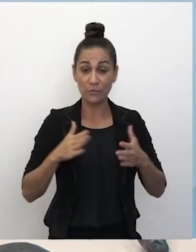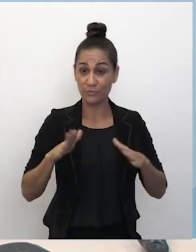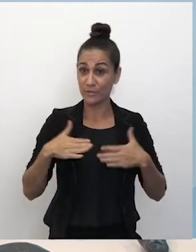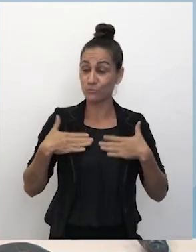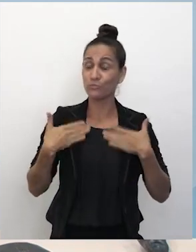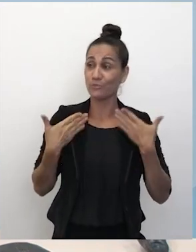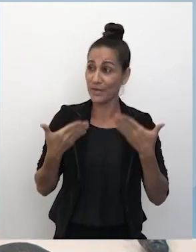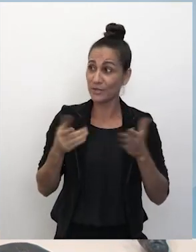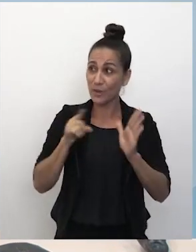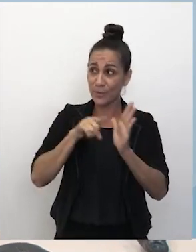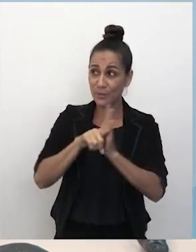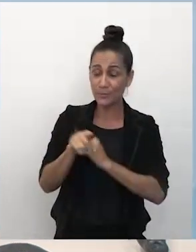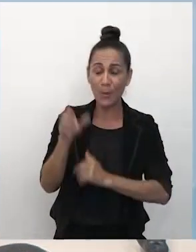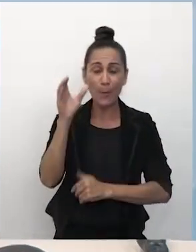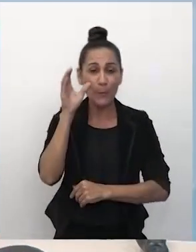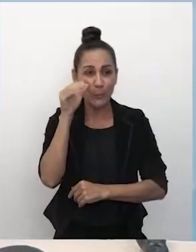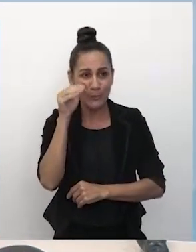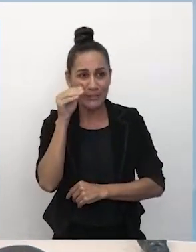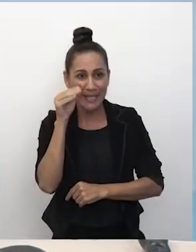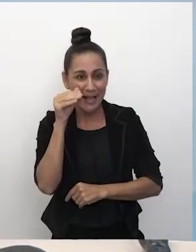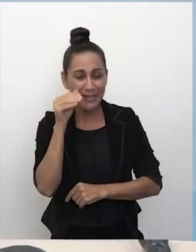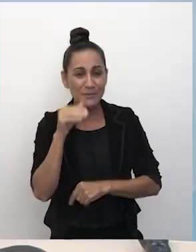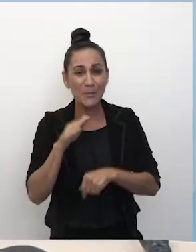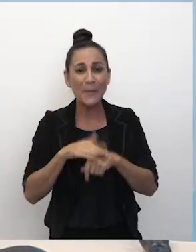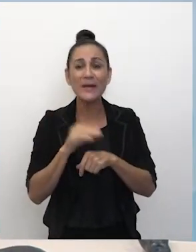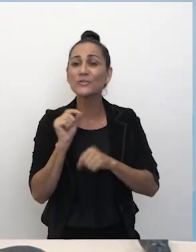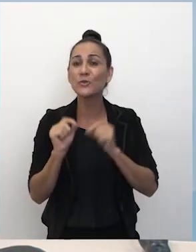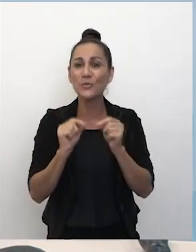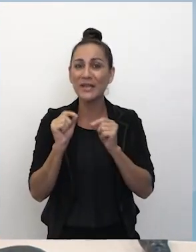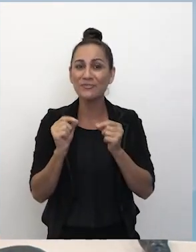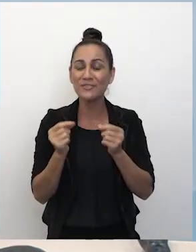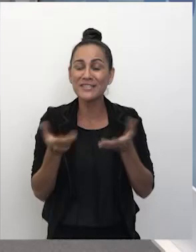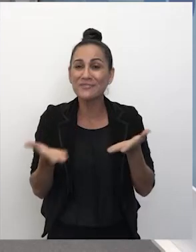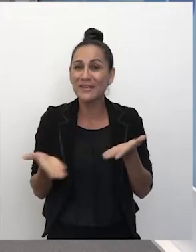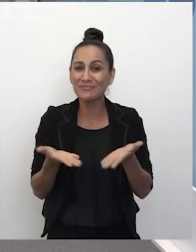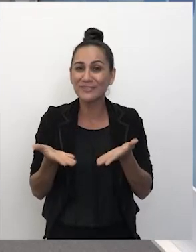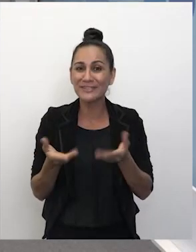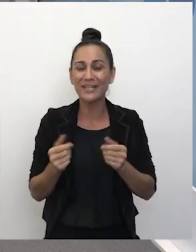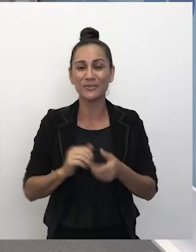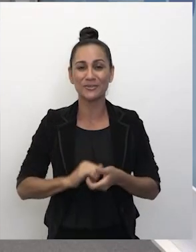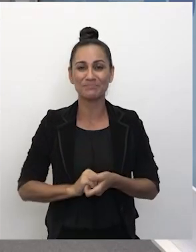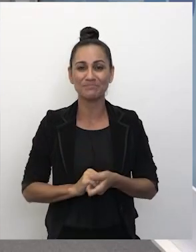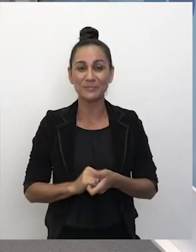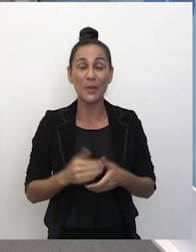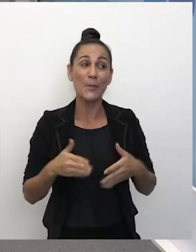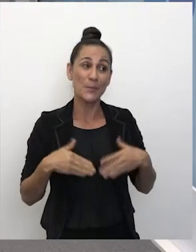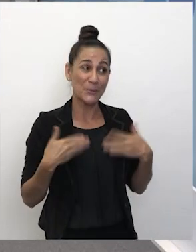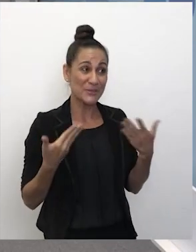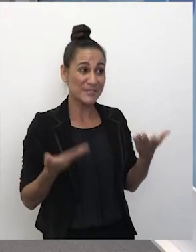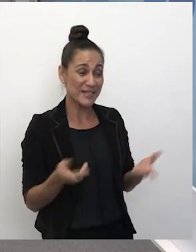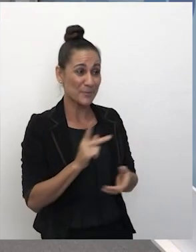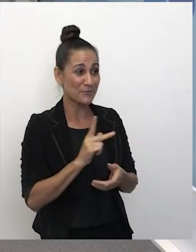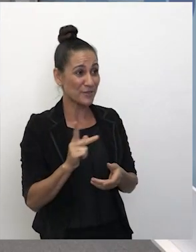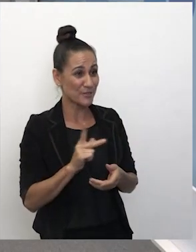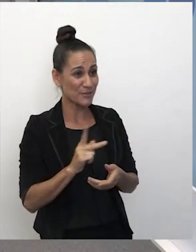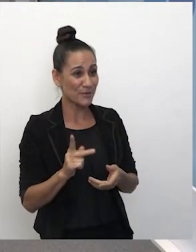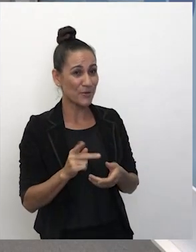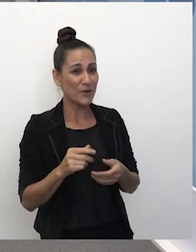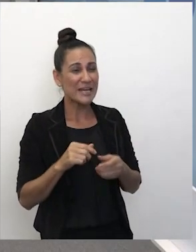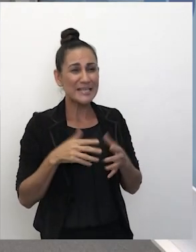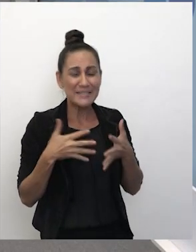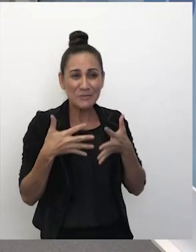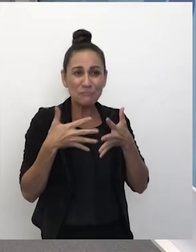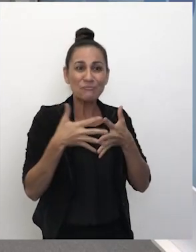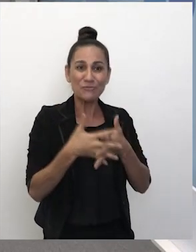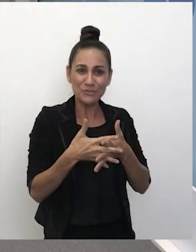com a pergunta e estou mais curioso ainda para saber como que você vai trabalhar agora essa questão. Pois é, professor Alcides, esse